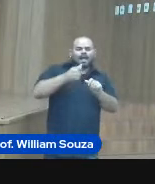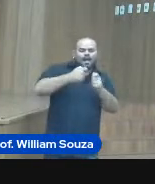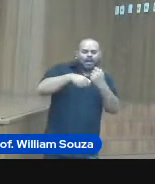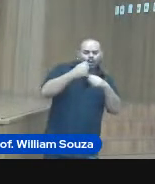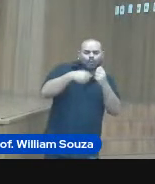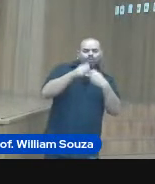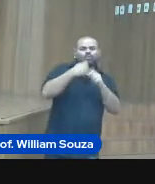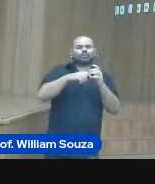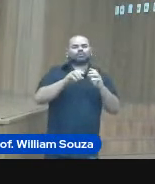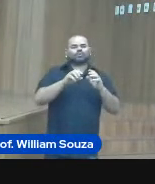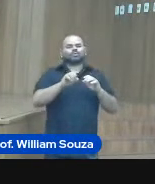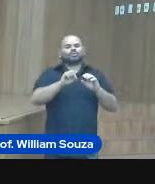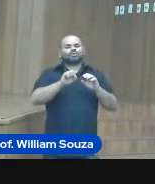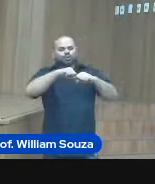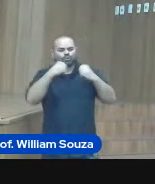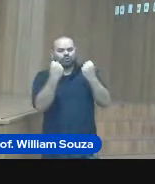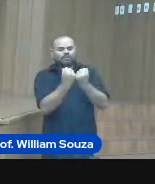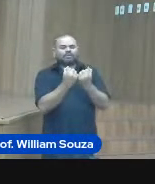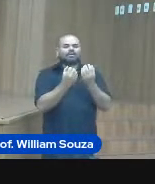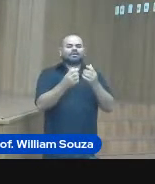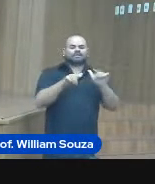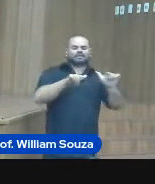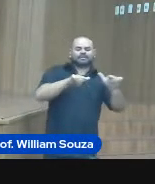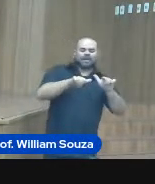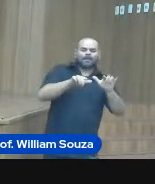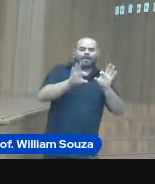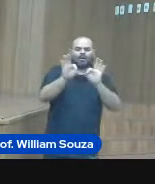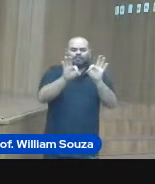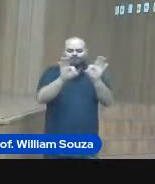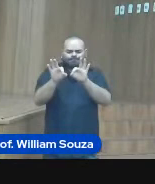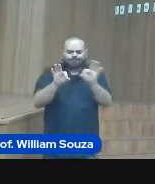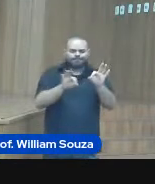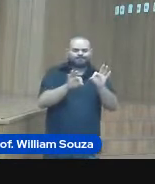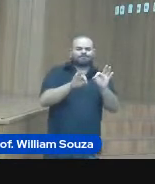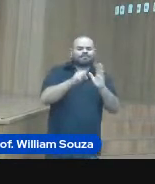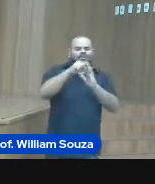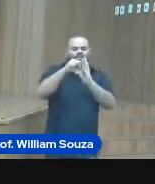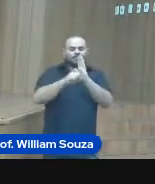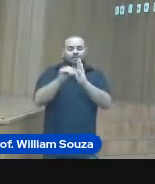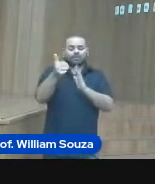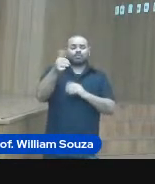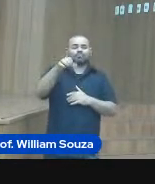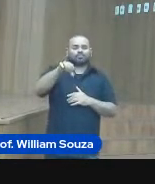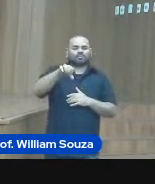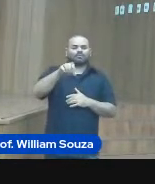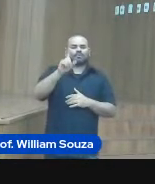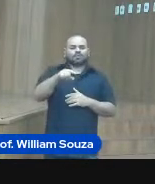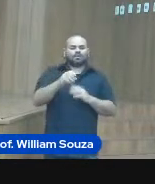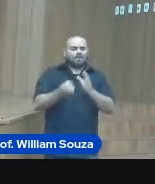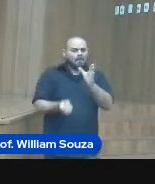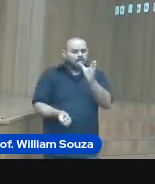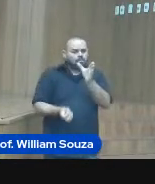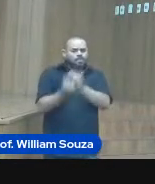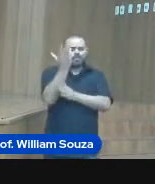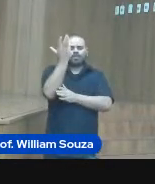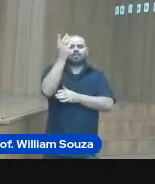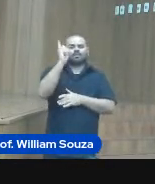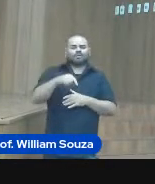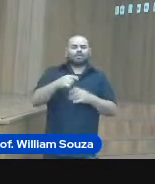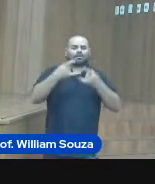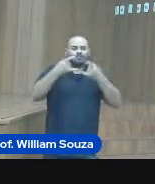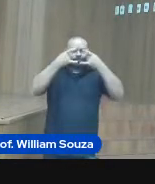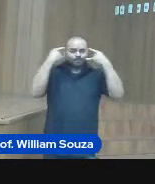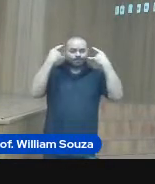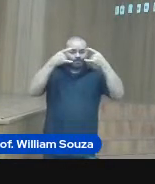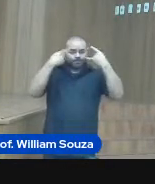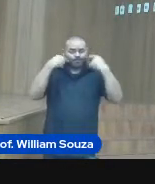sociais, as relações de trabalho. Então, no século XIX, foi a explosão do capitalismo,